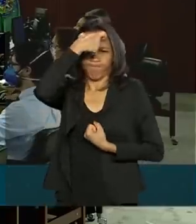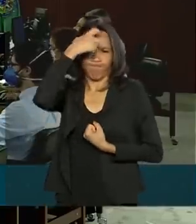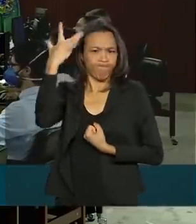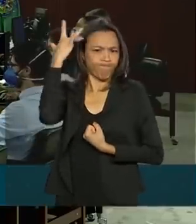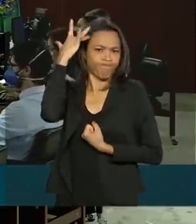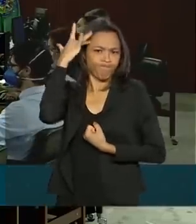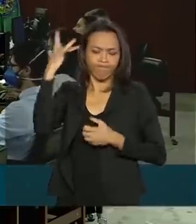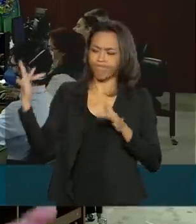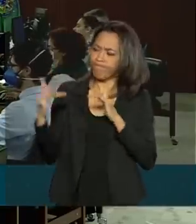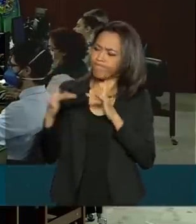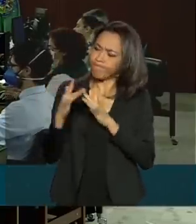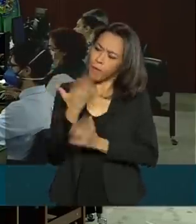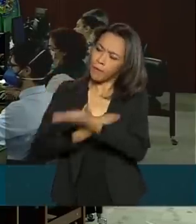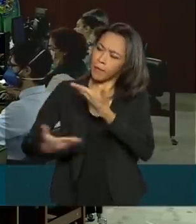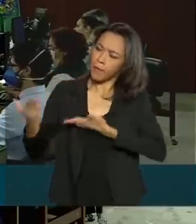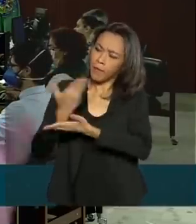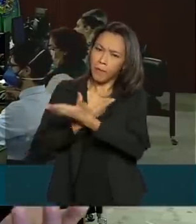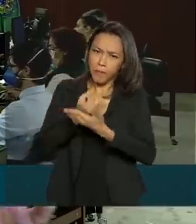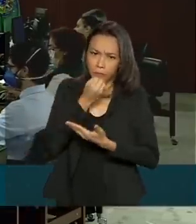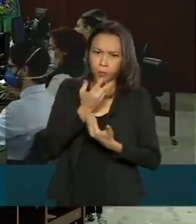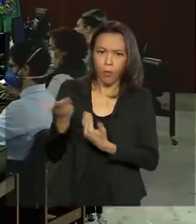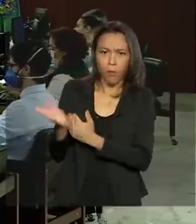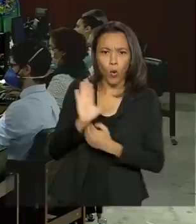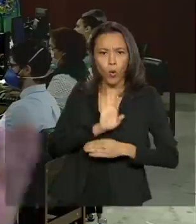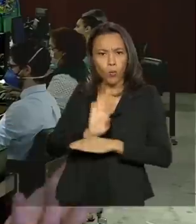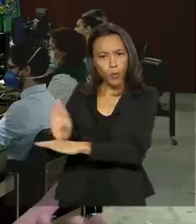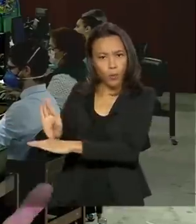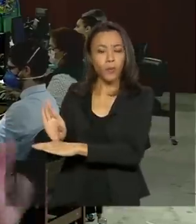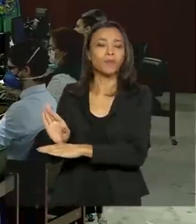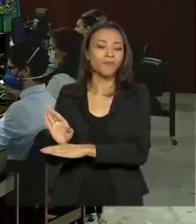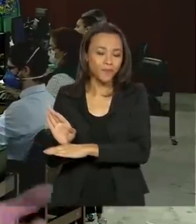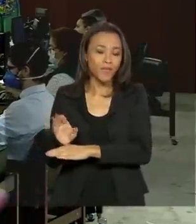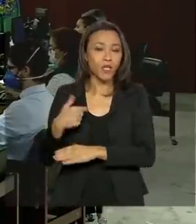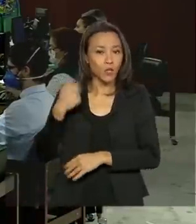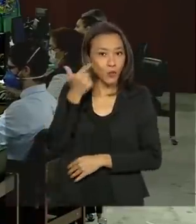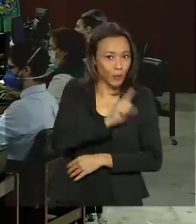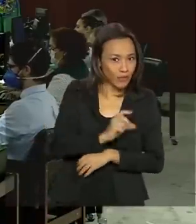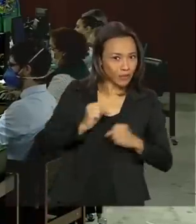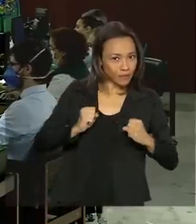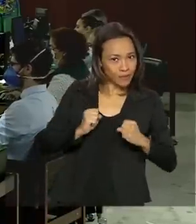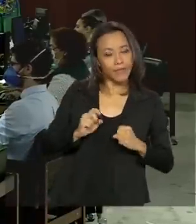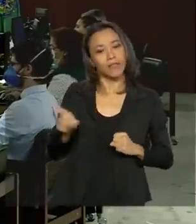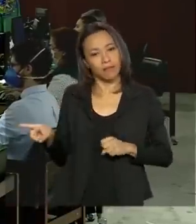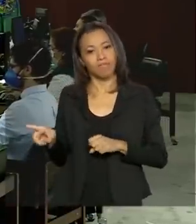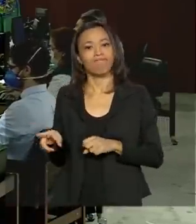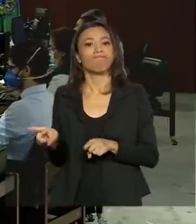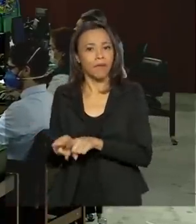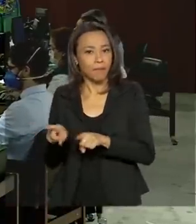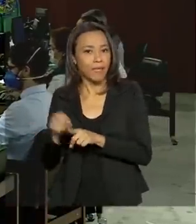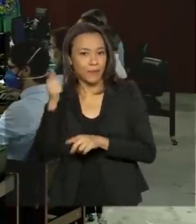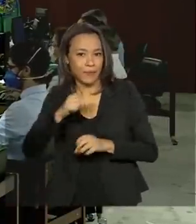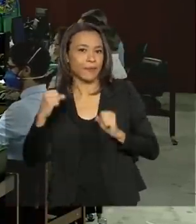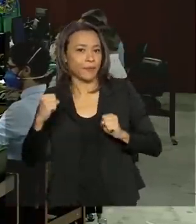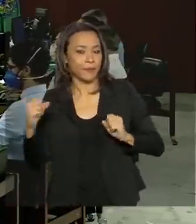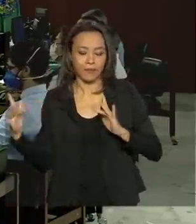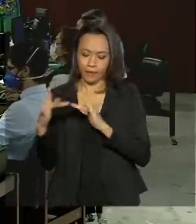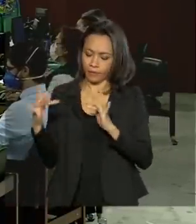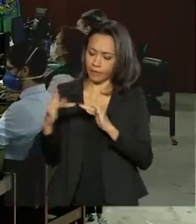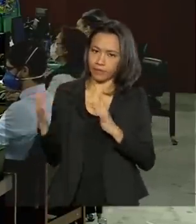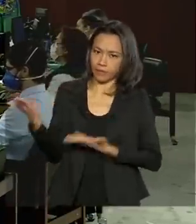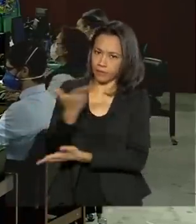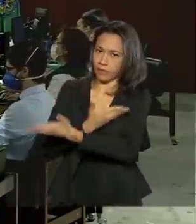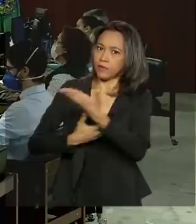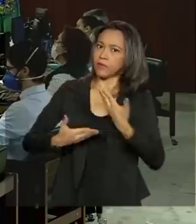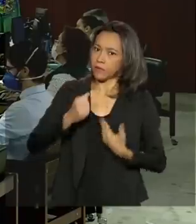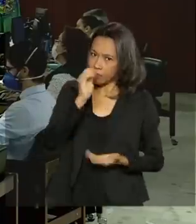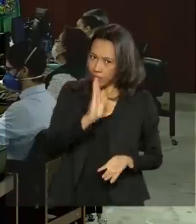relações são muito positivas para os dois lados né tanto nós temos a ganhar muito para china tem a ganhar muito nas relações com